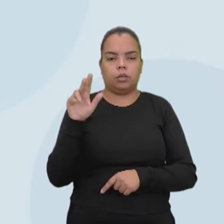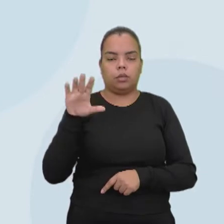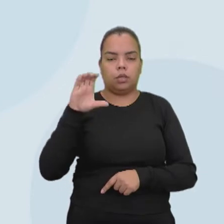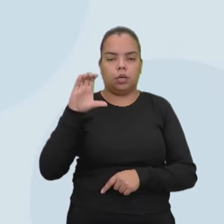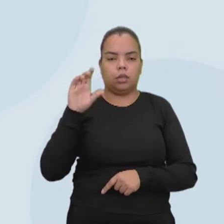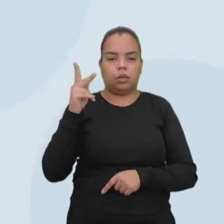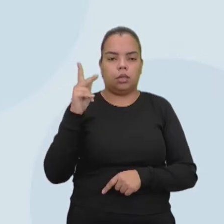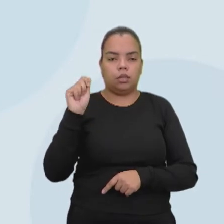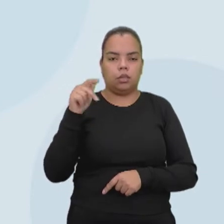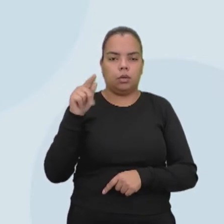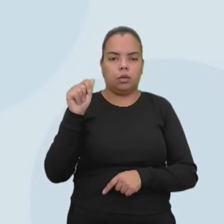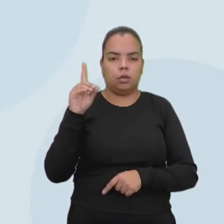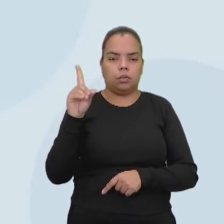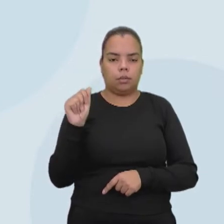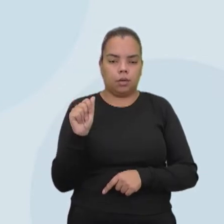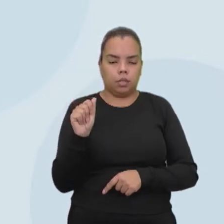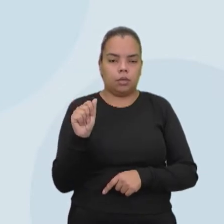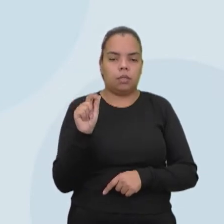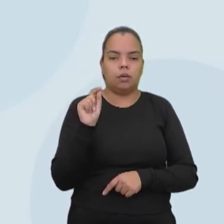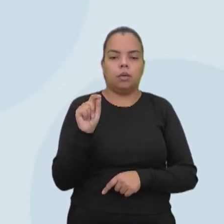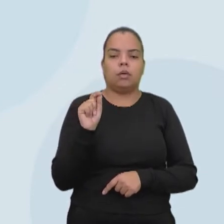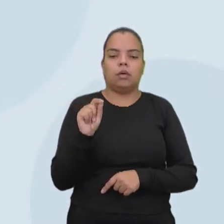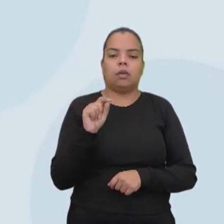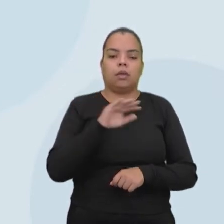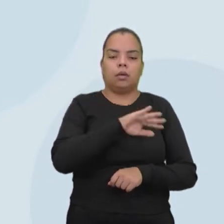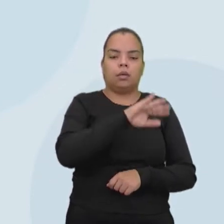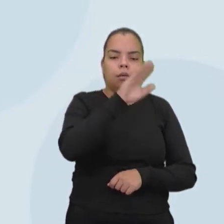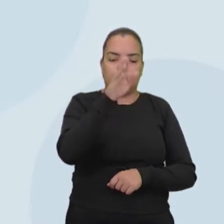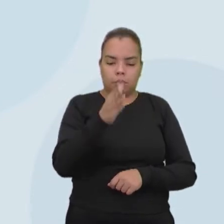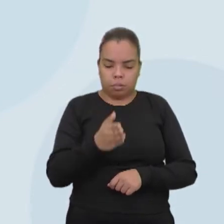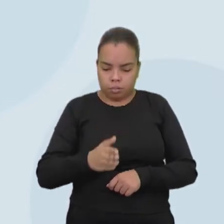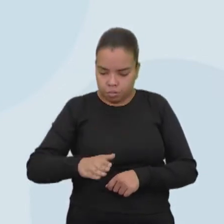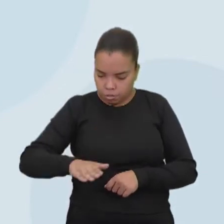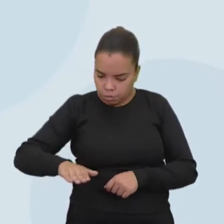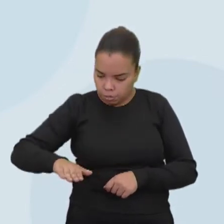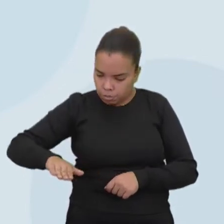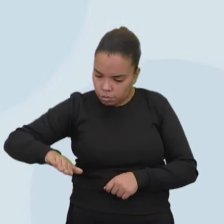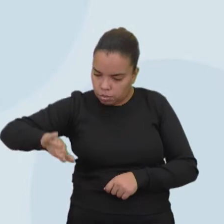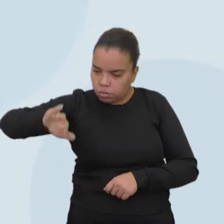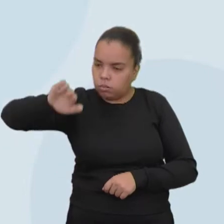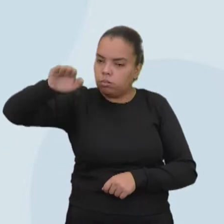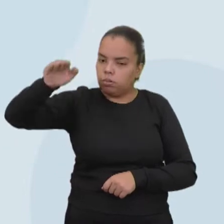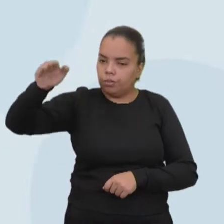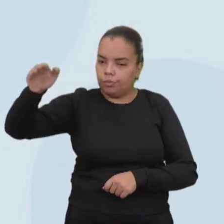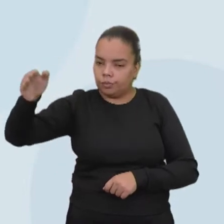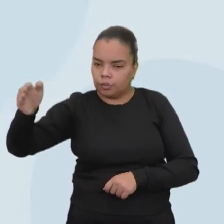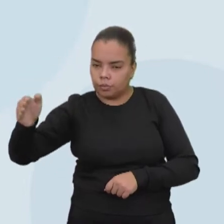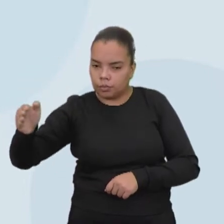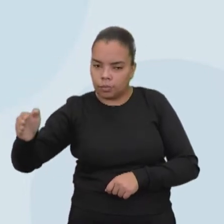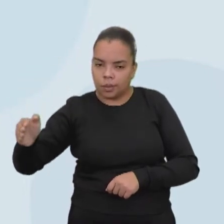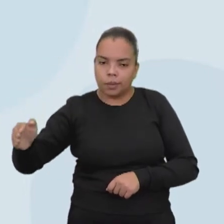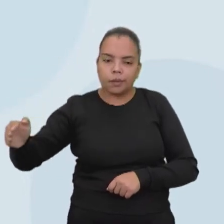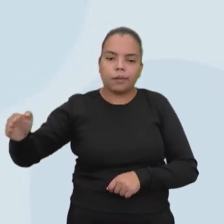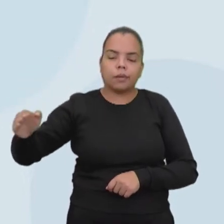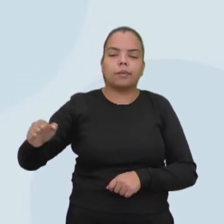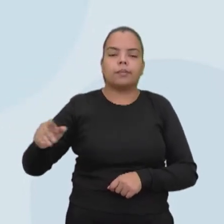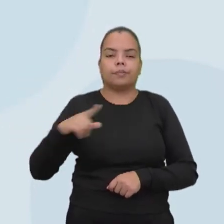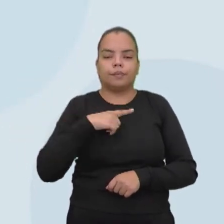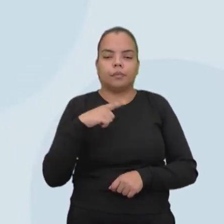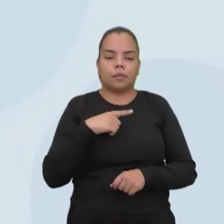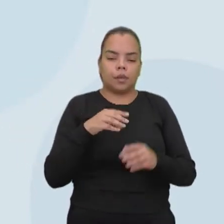no seu topo, né? Por isso que nós chamamos isso aí de chapada, né? Então tem as inúmeras camadas também de